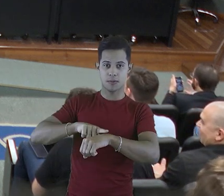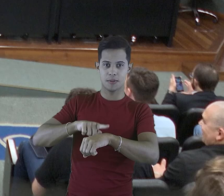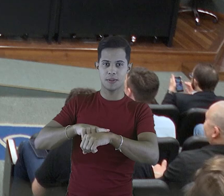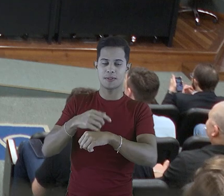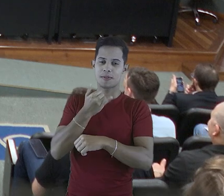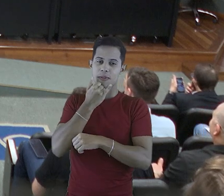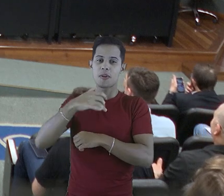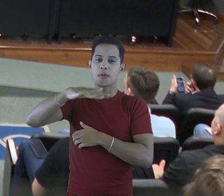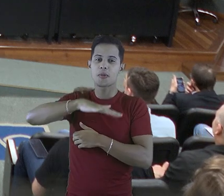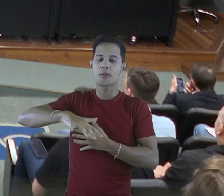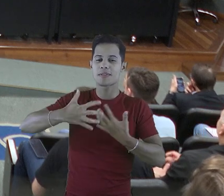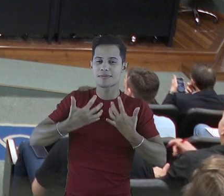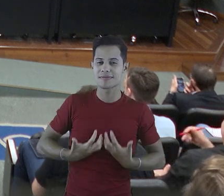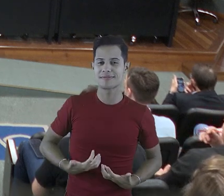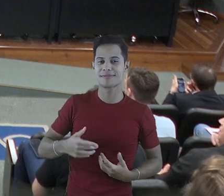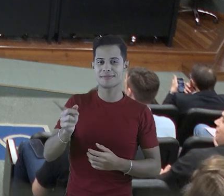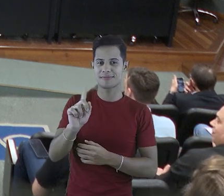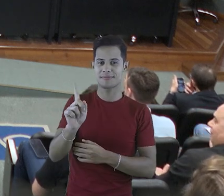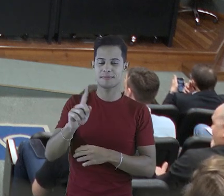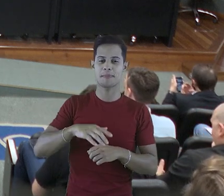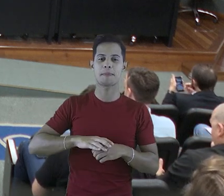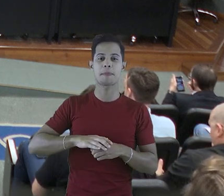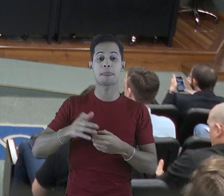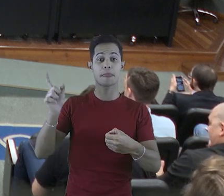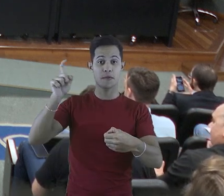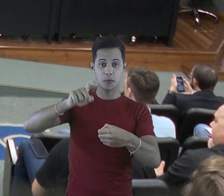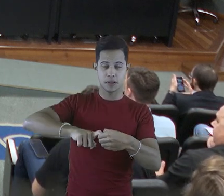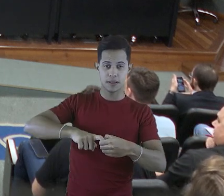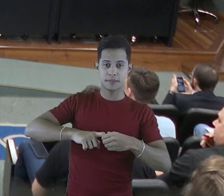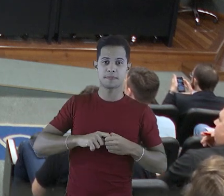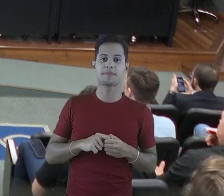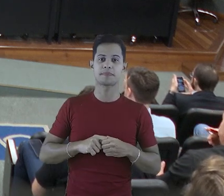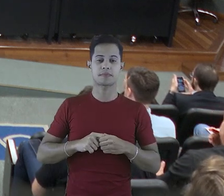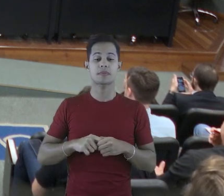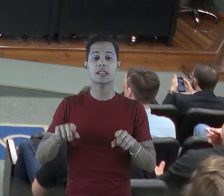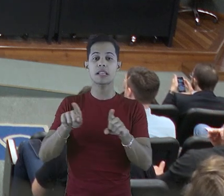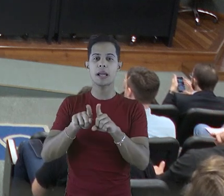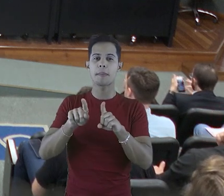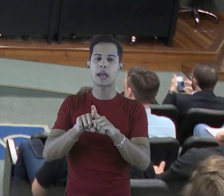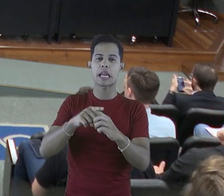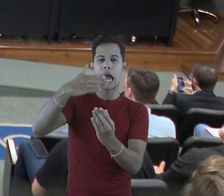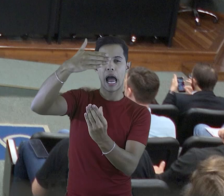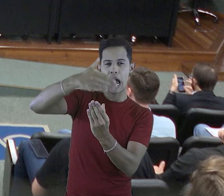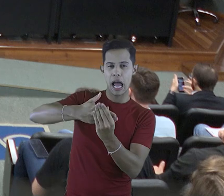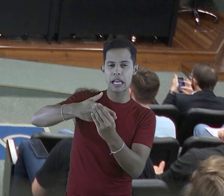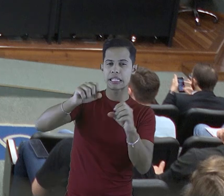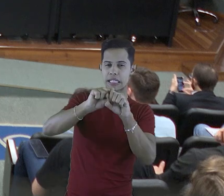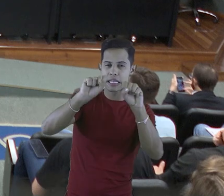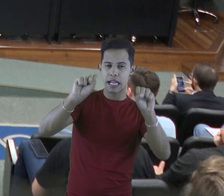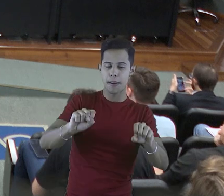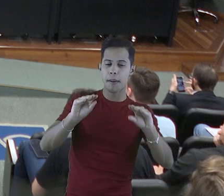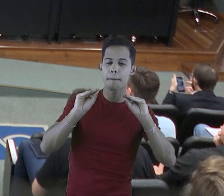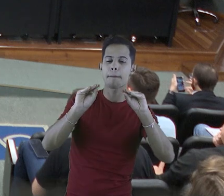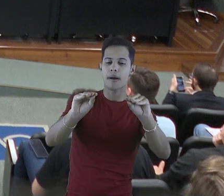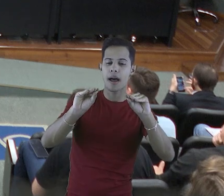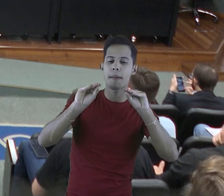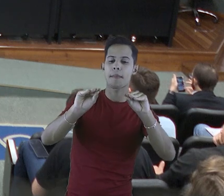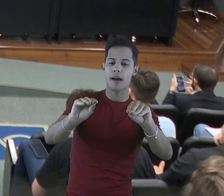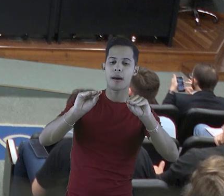É só para não cansar vocês também. Executar o plano de resposta de incidentes em conjunto com a RTI. Alimentar o inventário de dados e a matriz.